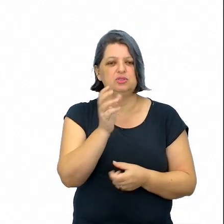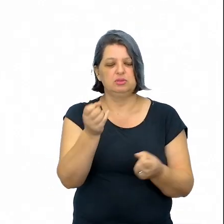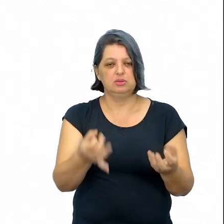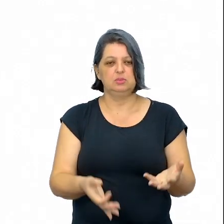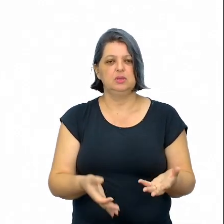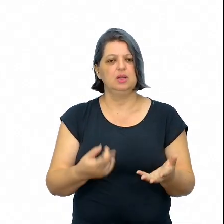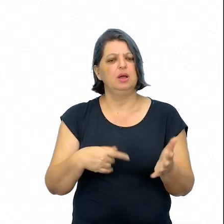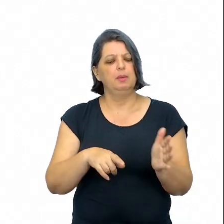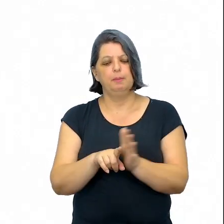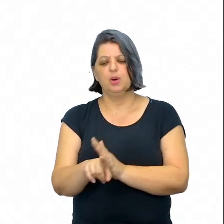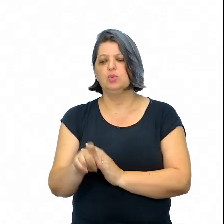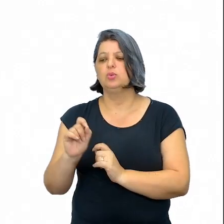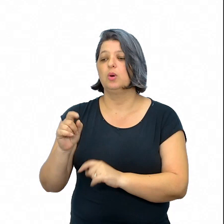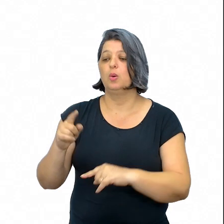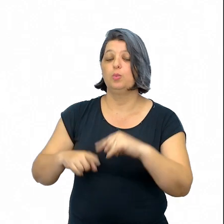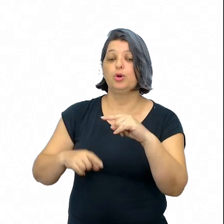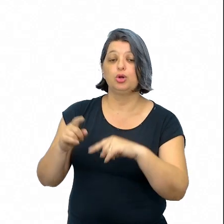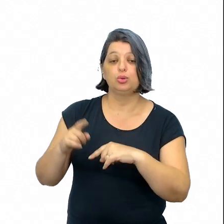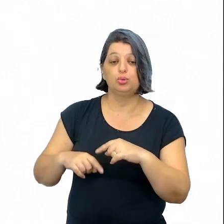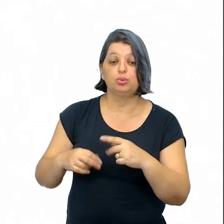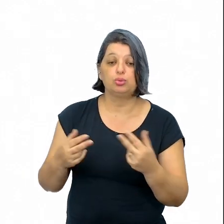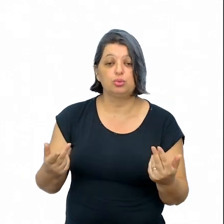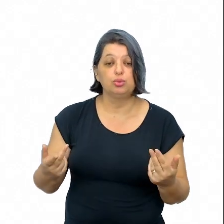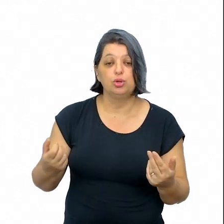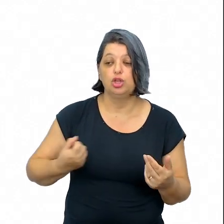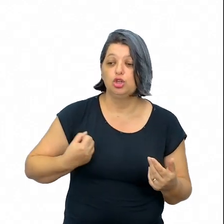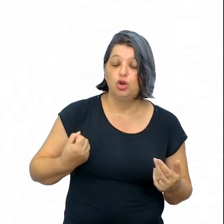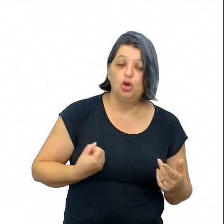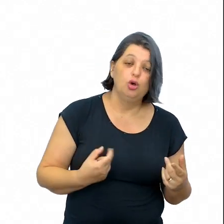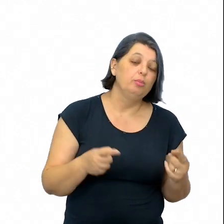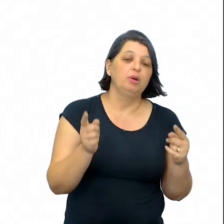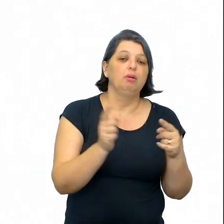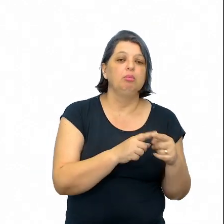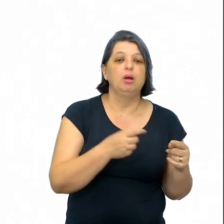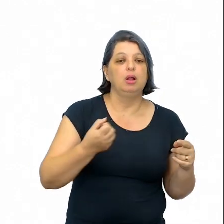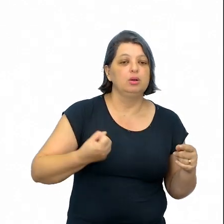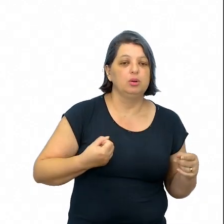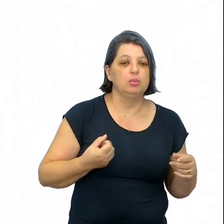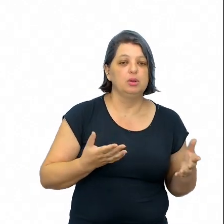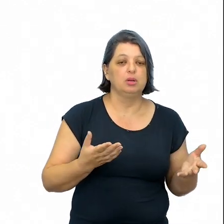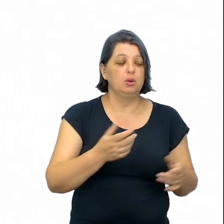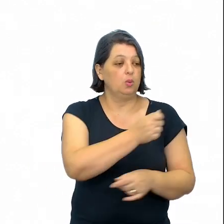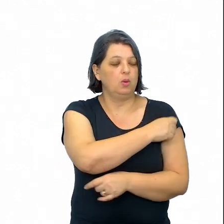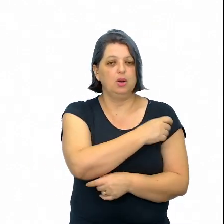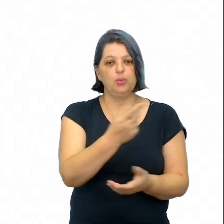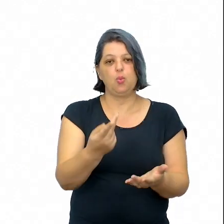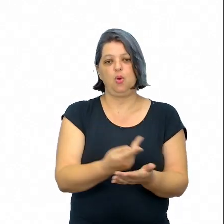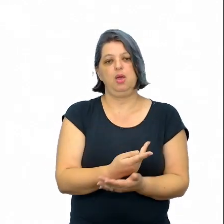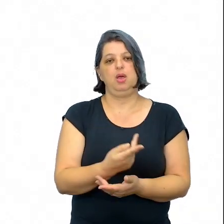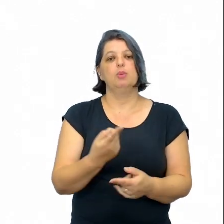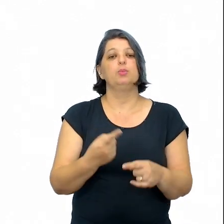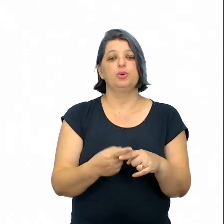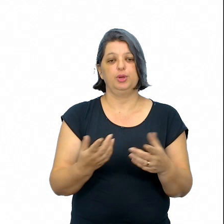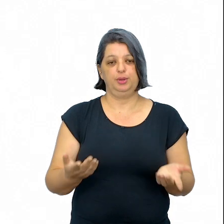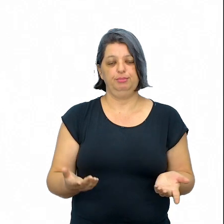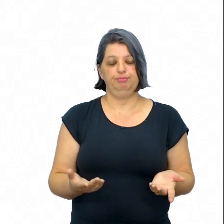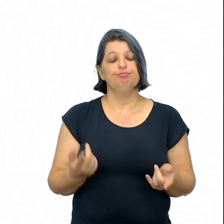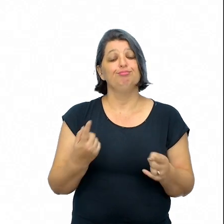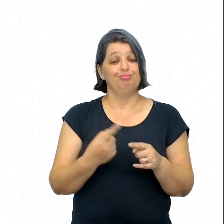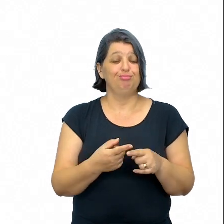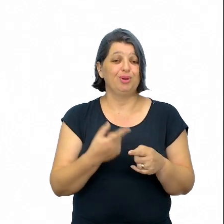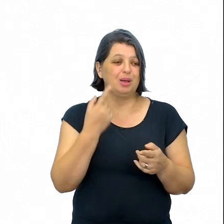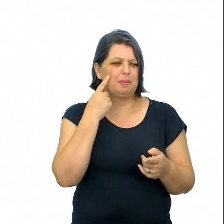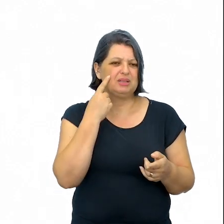vezes a gente pergunta qual o produto de tal número por tal número. O aluno erra porque, na verdade, para